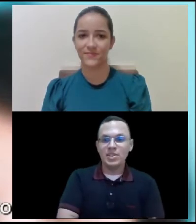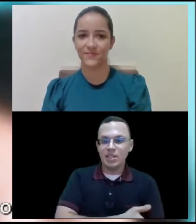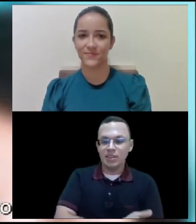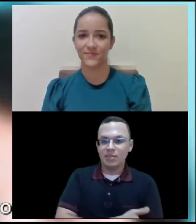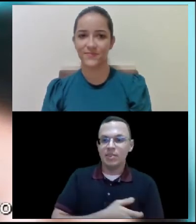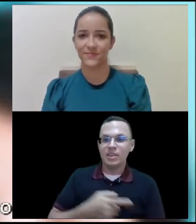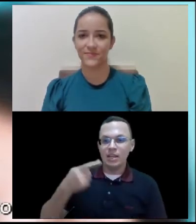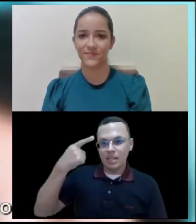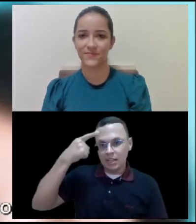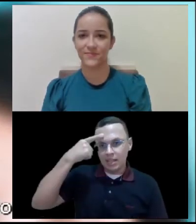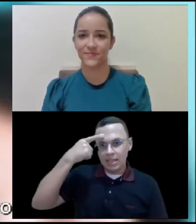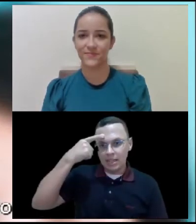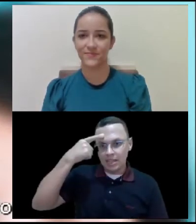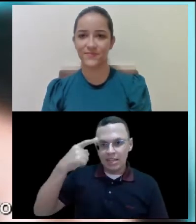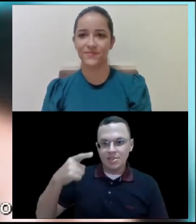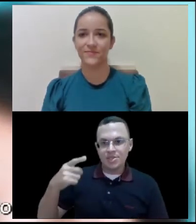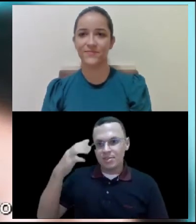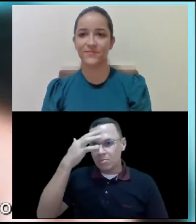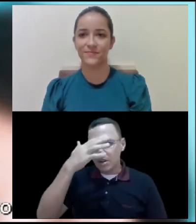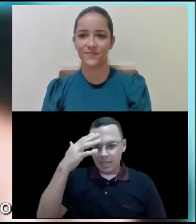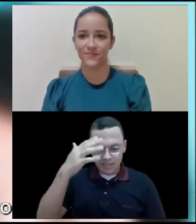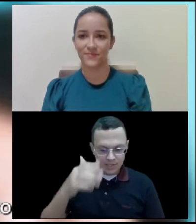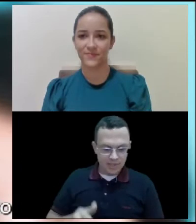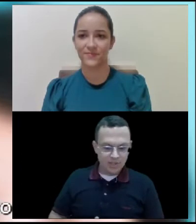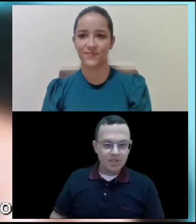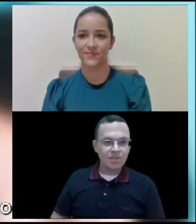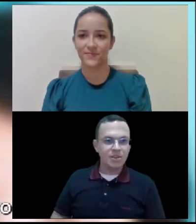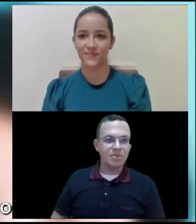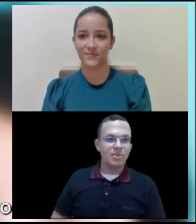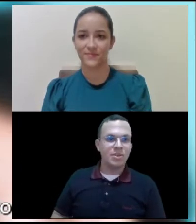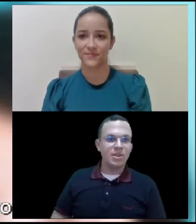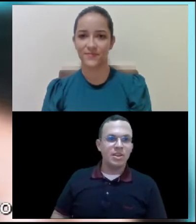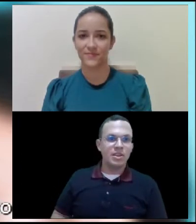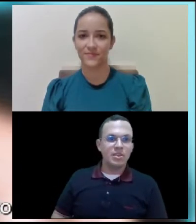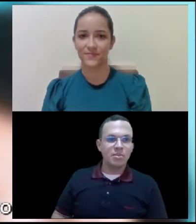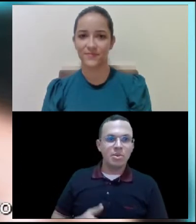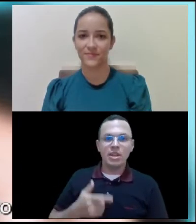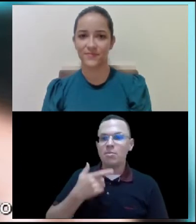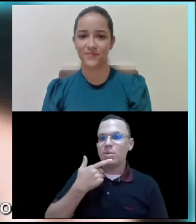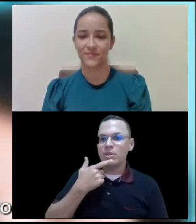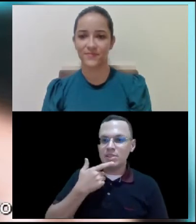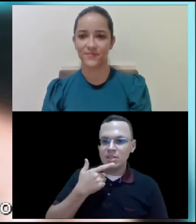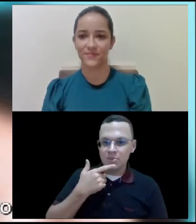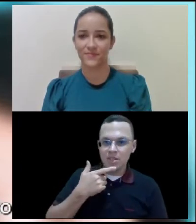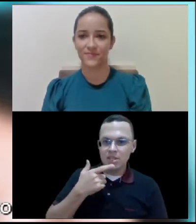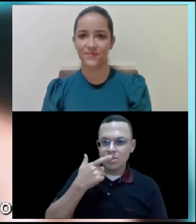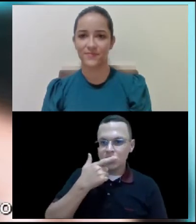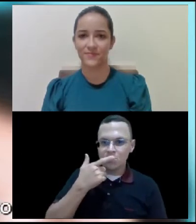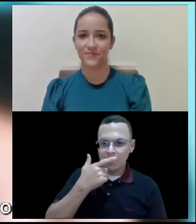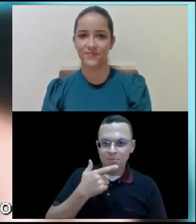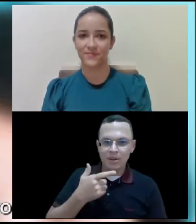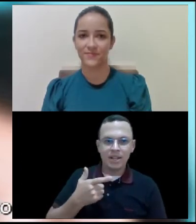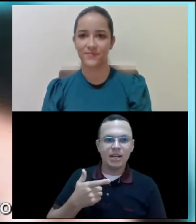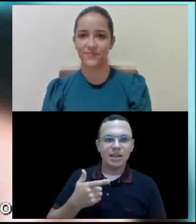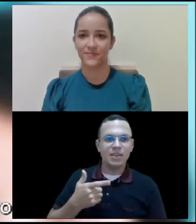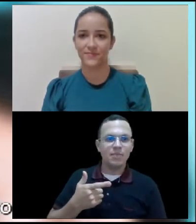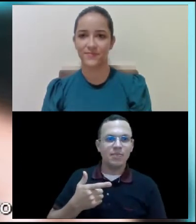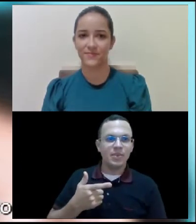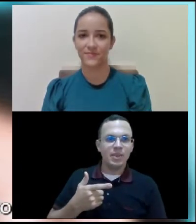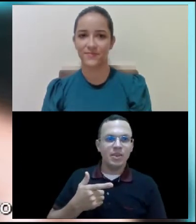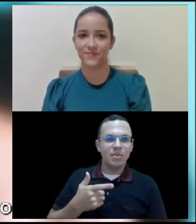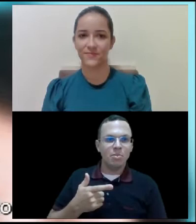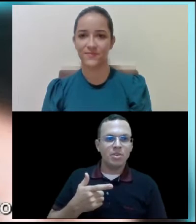Pode ser na testa, por aqui nessa região. Também pode ser no queixo ou mais para